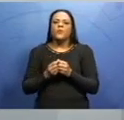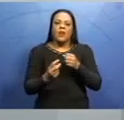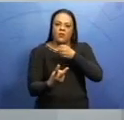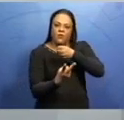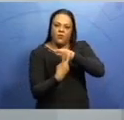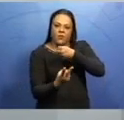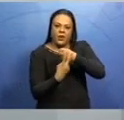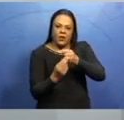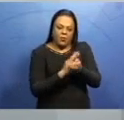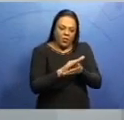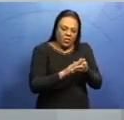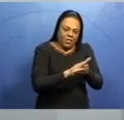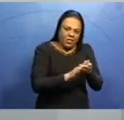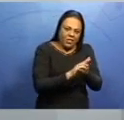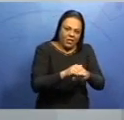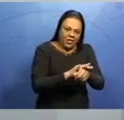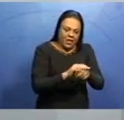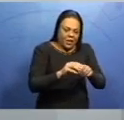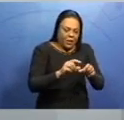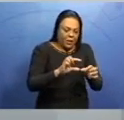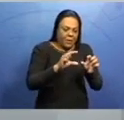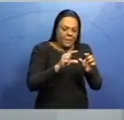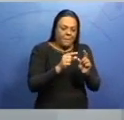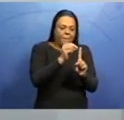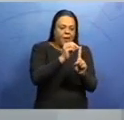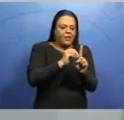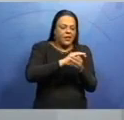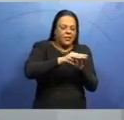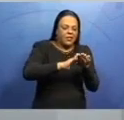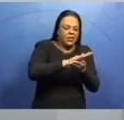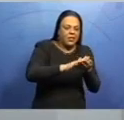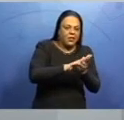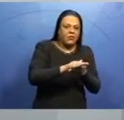Lavar. Tem mais algum verbo nesse trecho?